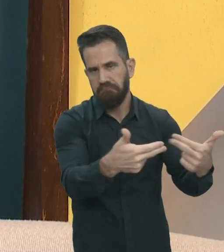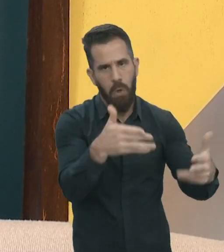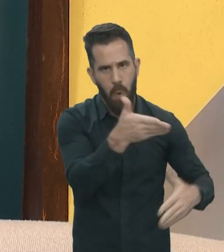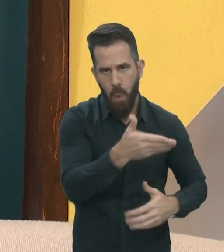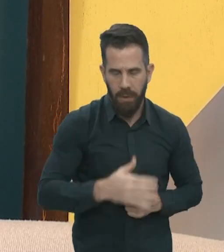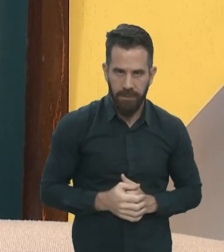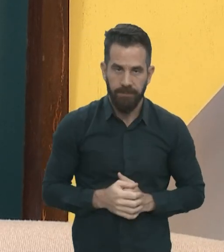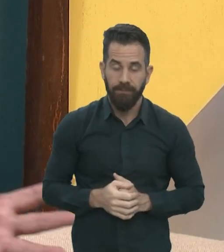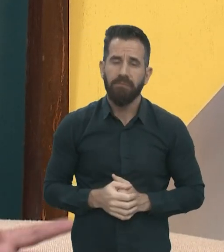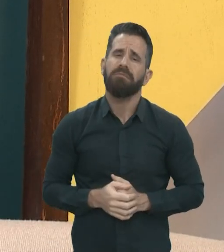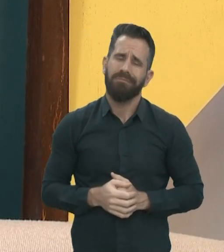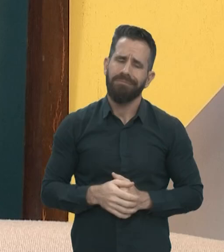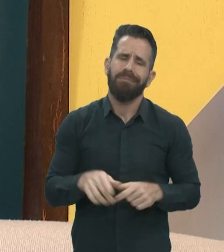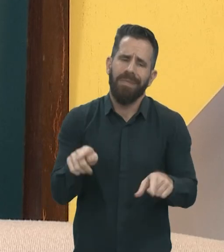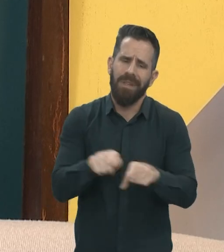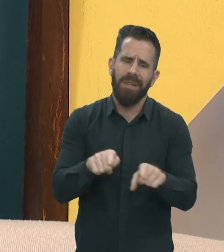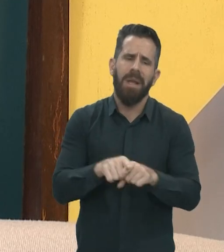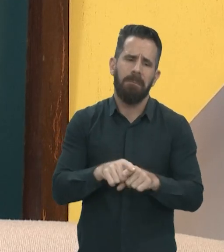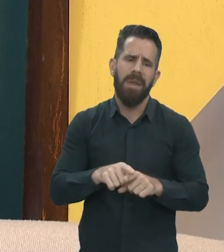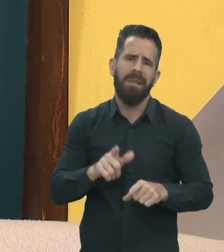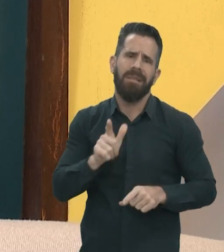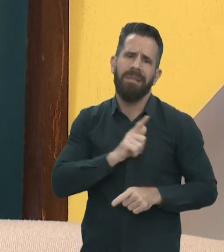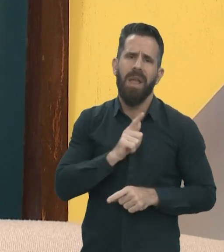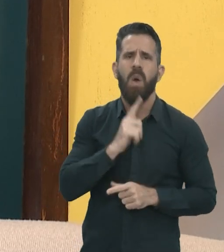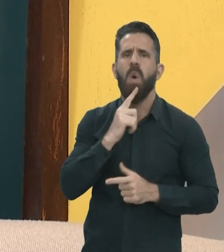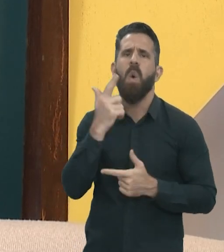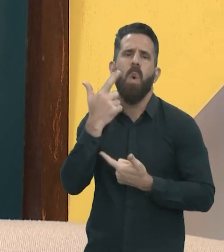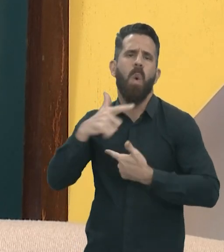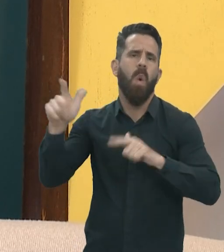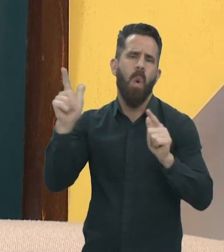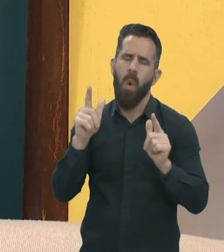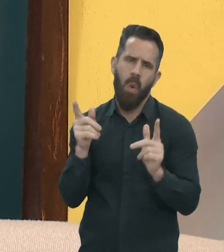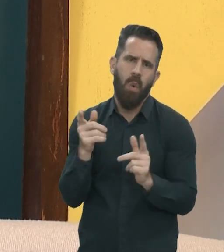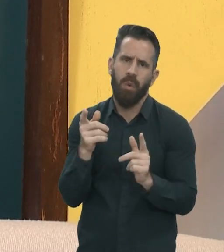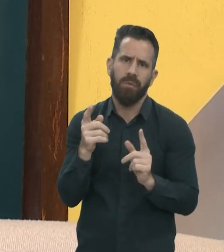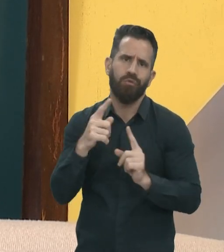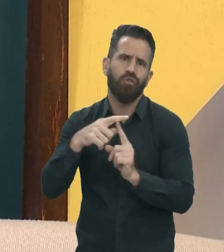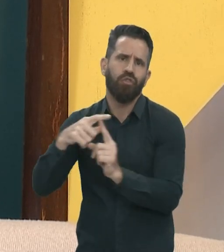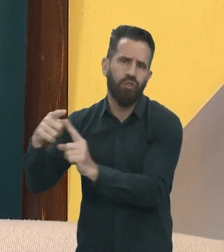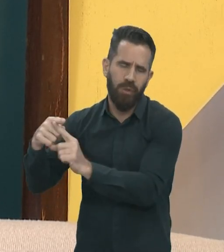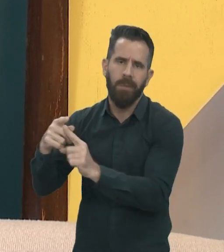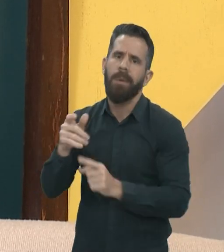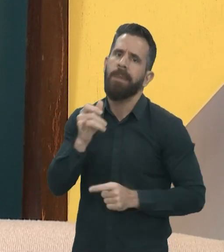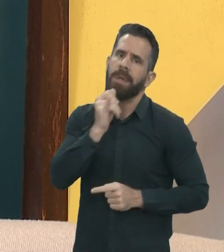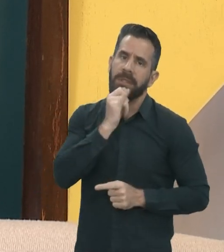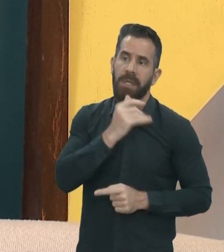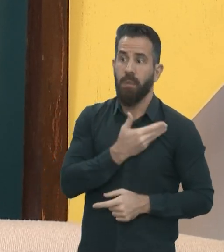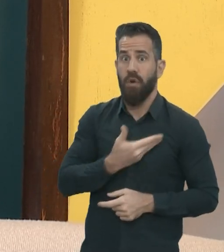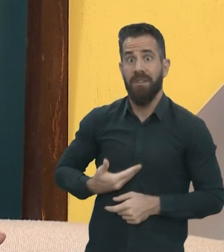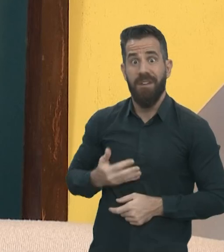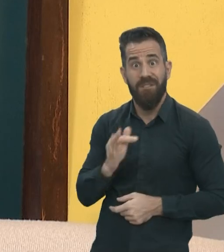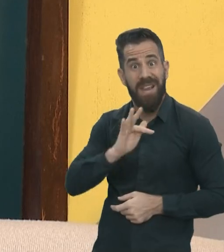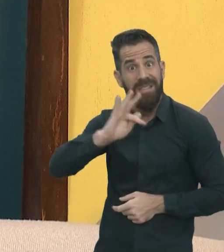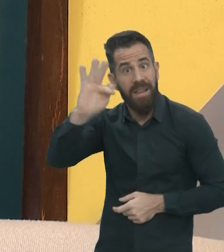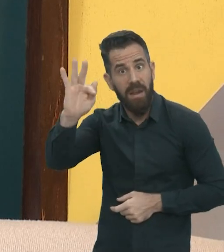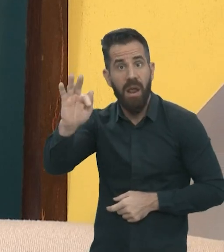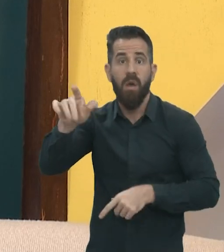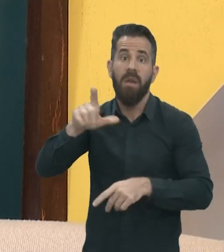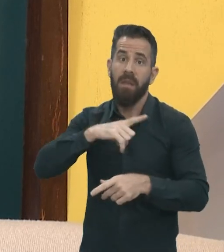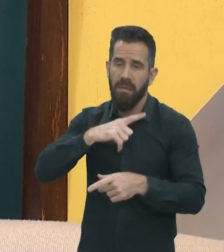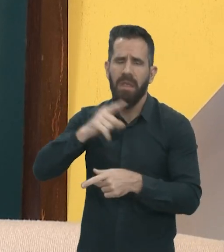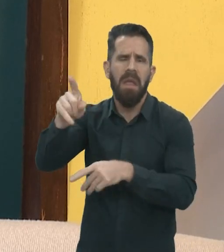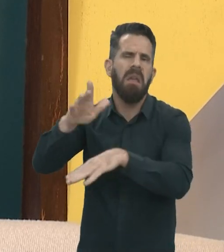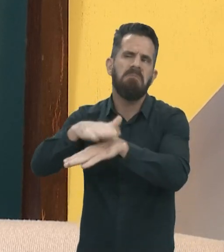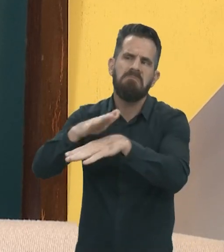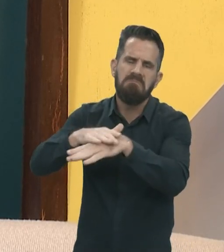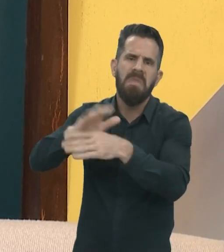de outras formas, os chamados ODSTEDs, que são as transferências de execução descentralizada do governo federal, ou as parcerias, ou